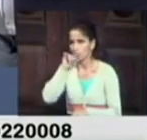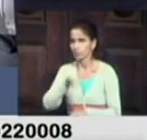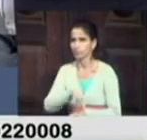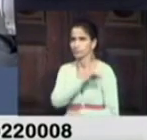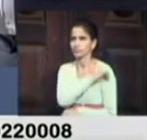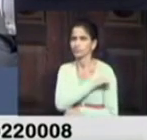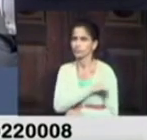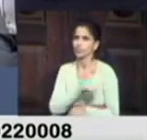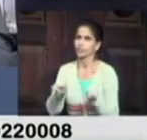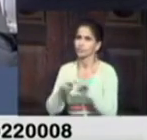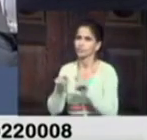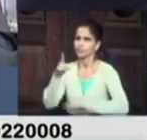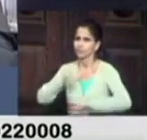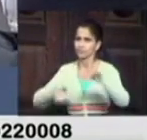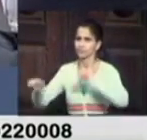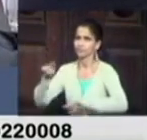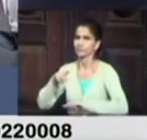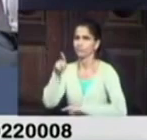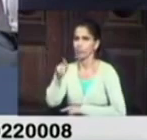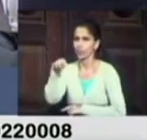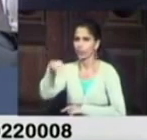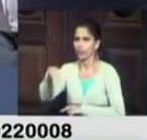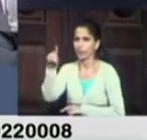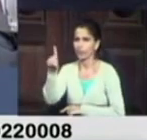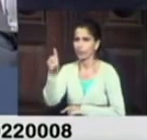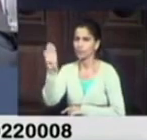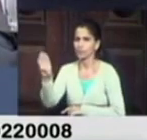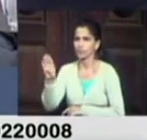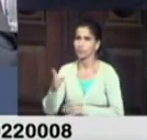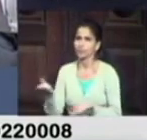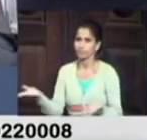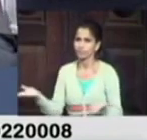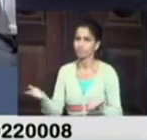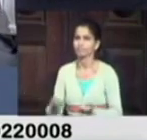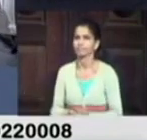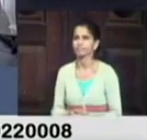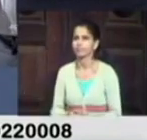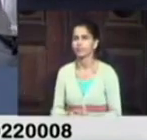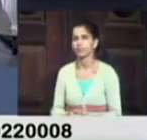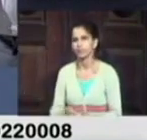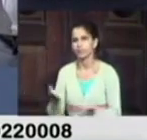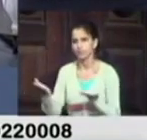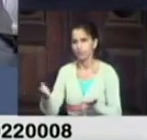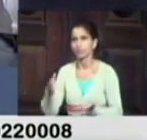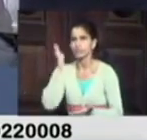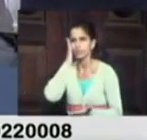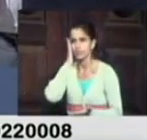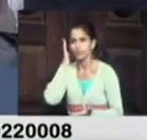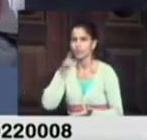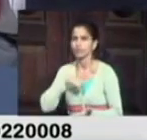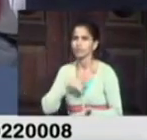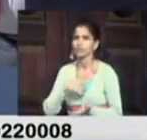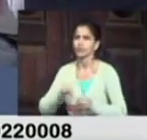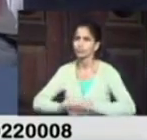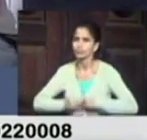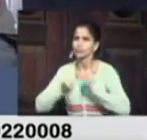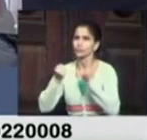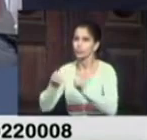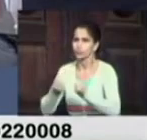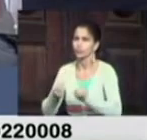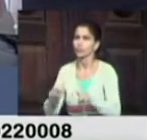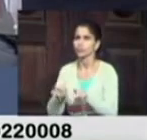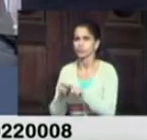uma gestão que é do PMDB, que é hegemônica na chapa. Mesmo reconhecendo que há espaço de diálogo no parlamento, que há